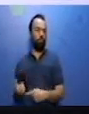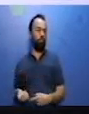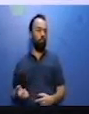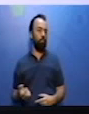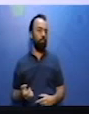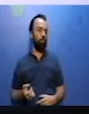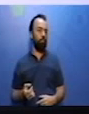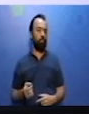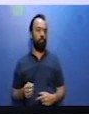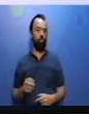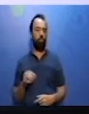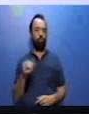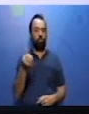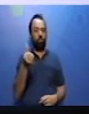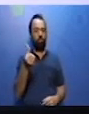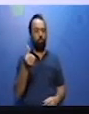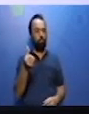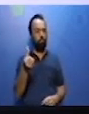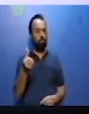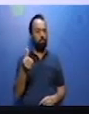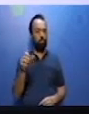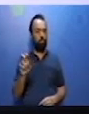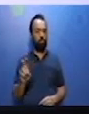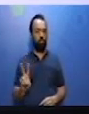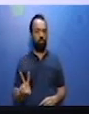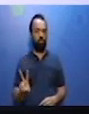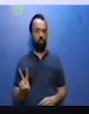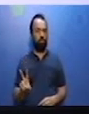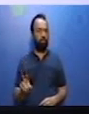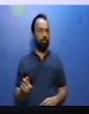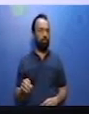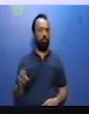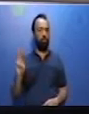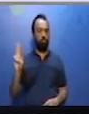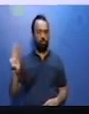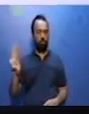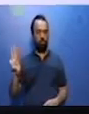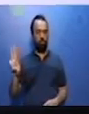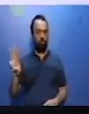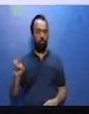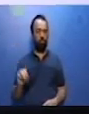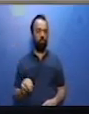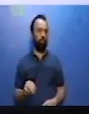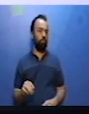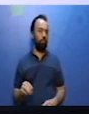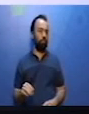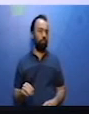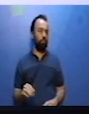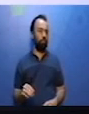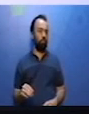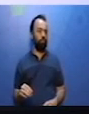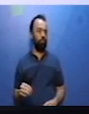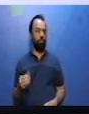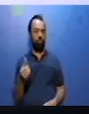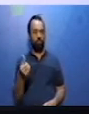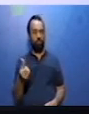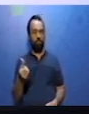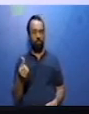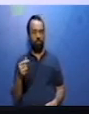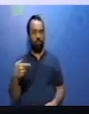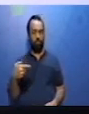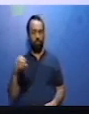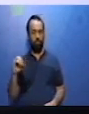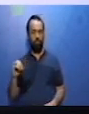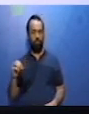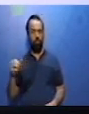0 a 6 / 2 3 dividido por 2 que dá 3 13